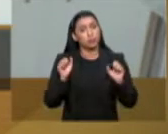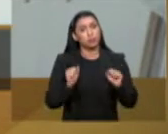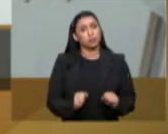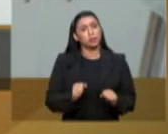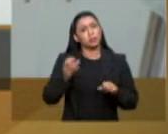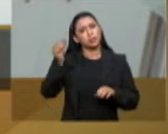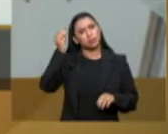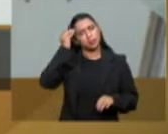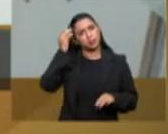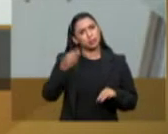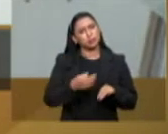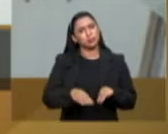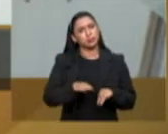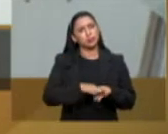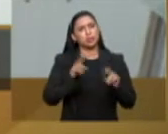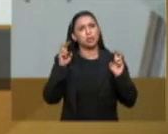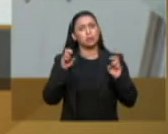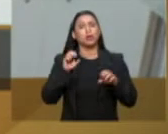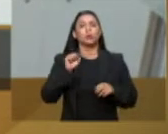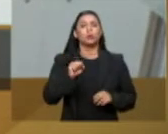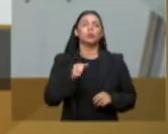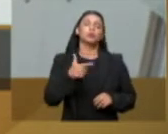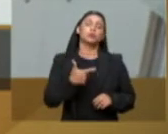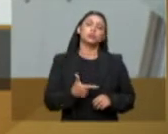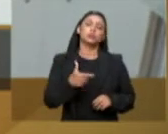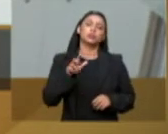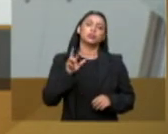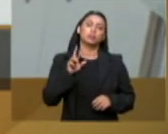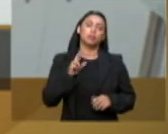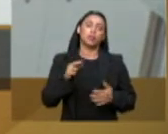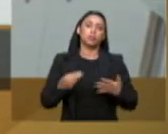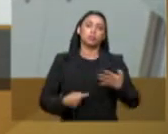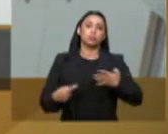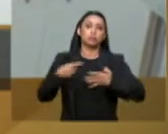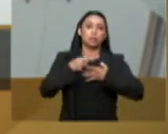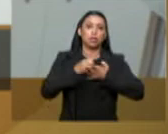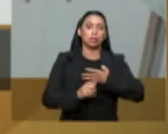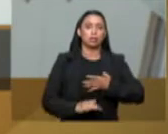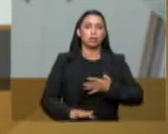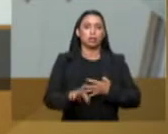ministros, tema 829 de repercussão geral, RE